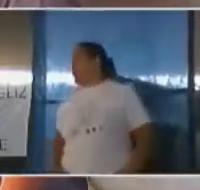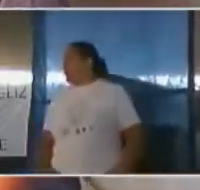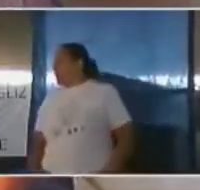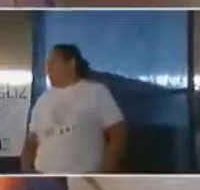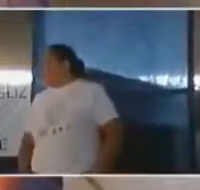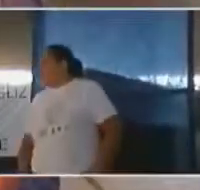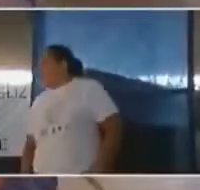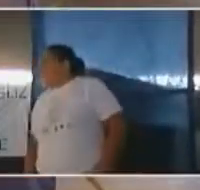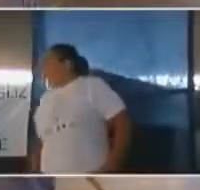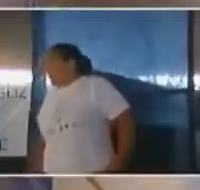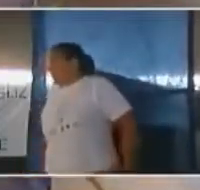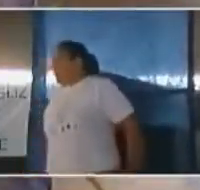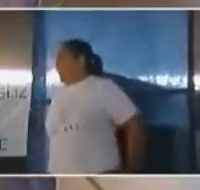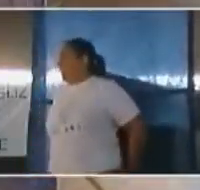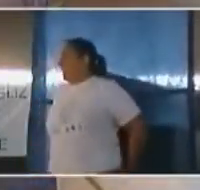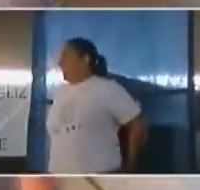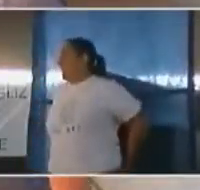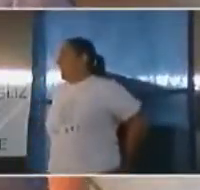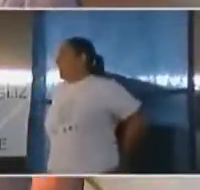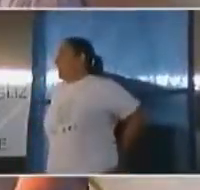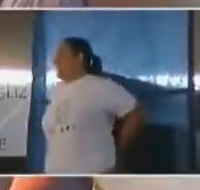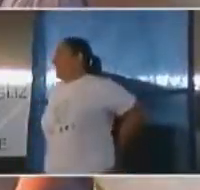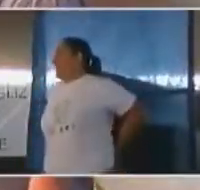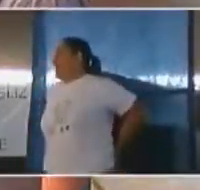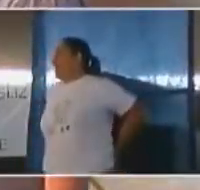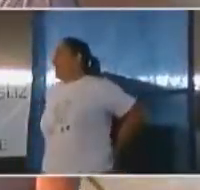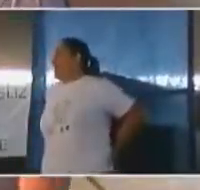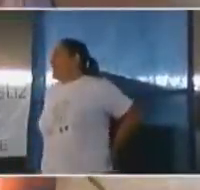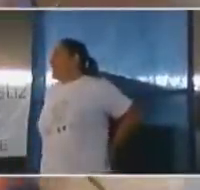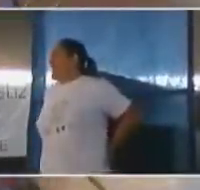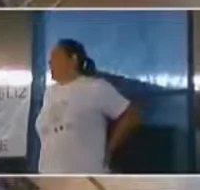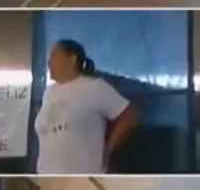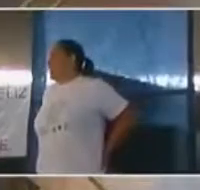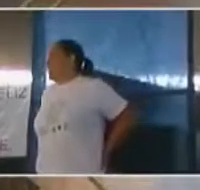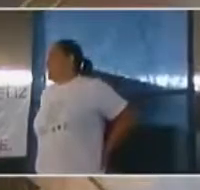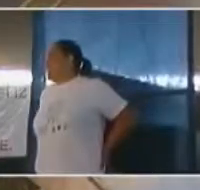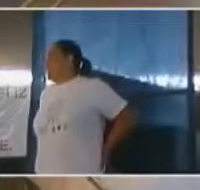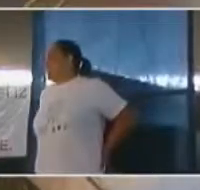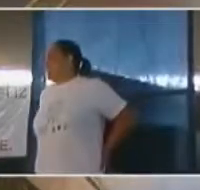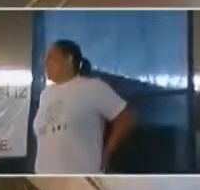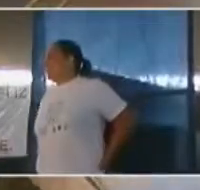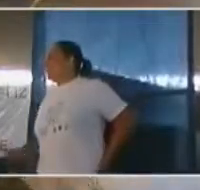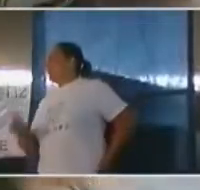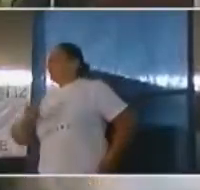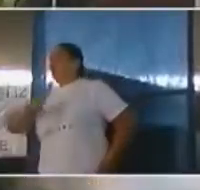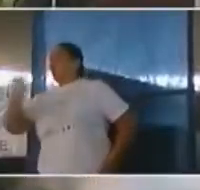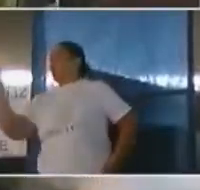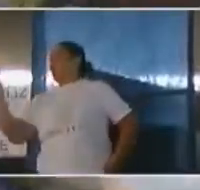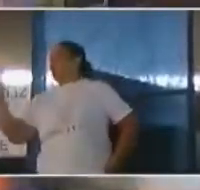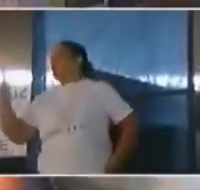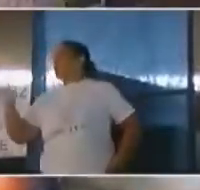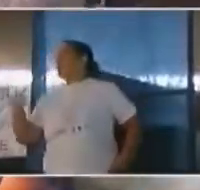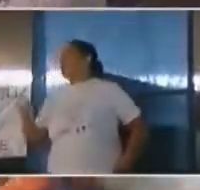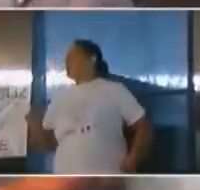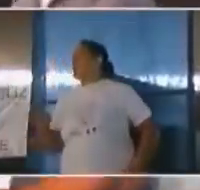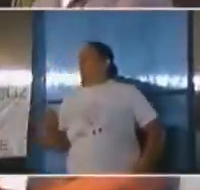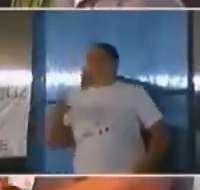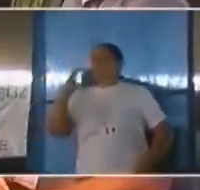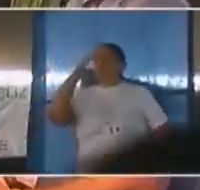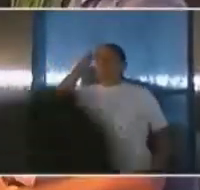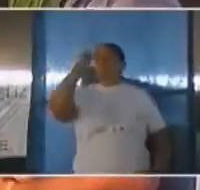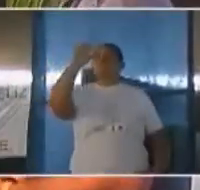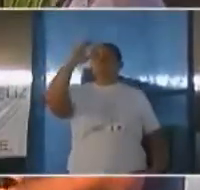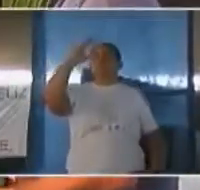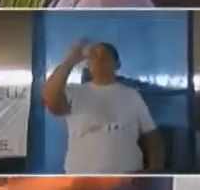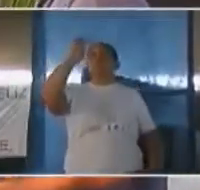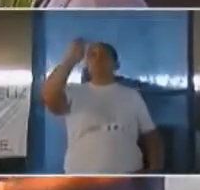Por favor, um pouco mais perto aqui para não dar microfonia. Diz o nome e o sínodo, por favor. Cícero,